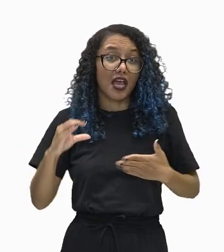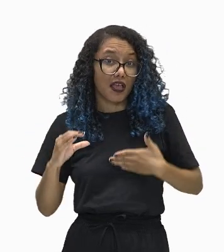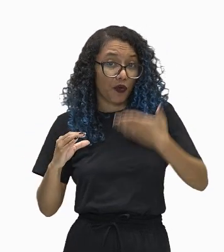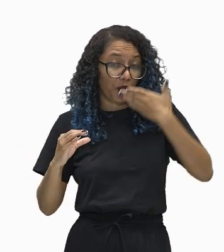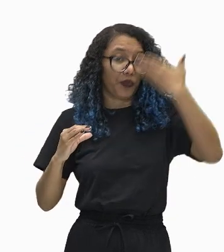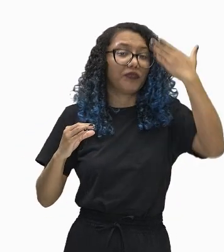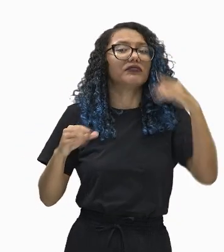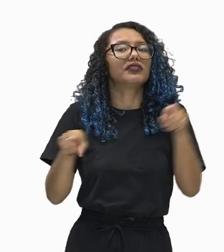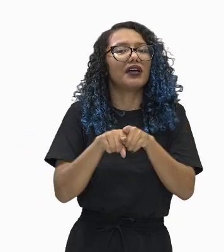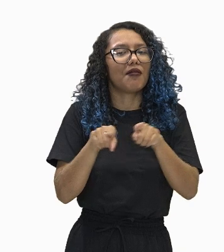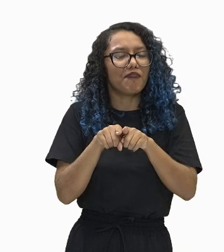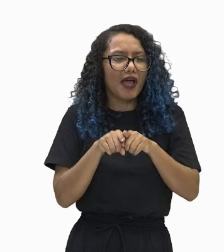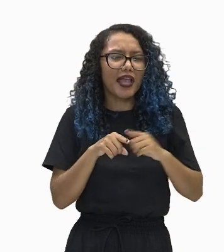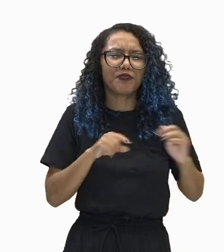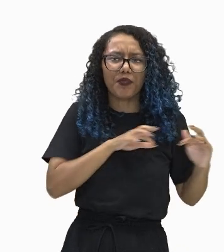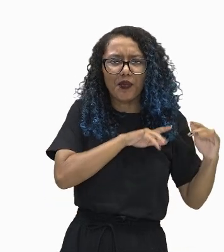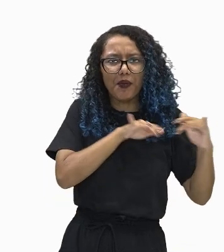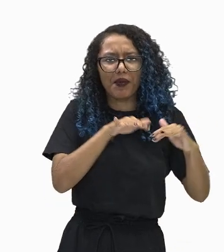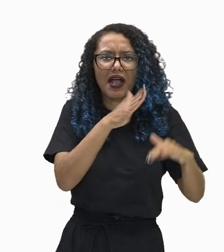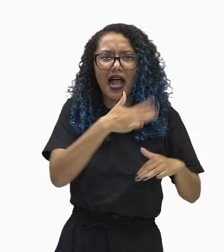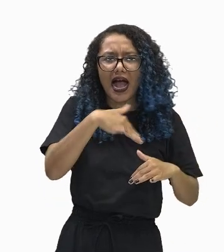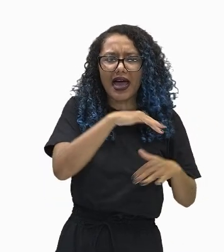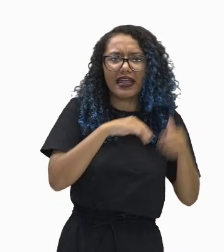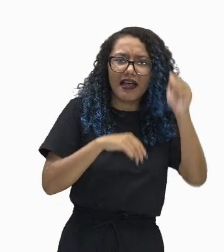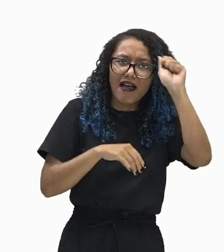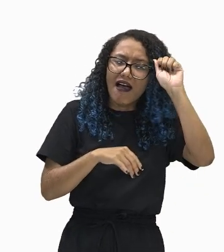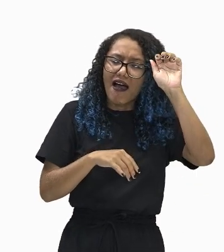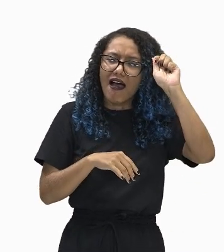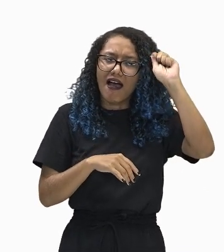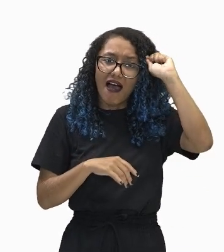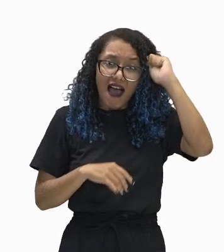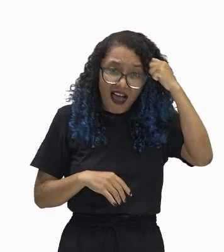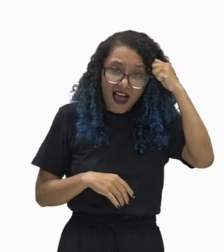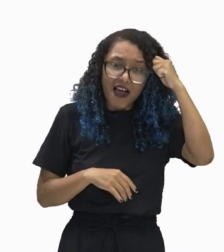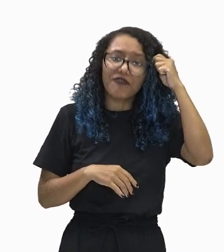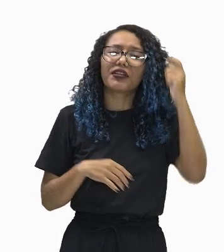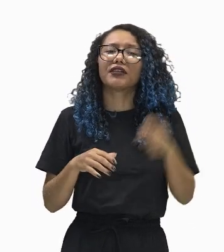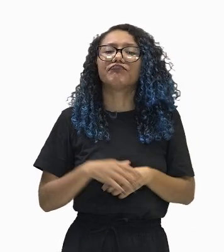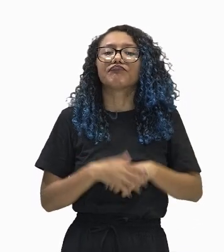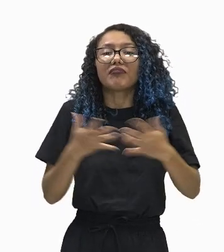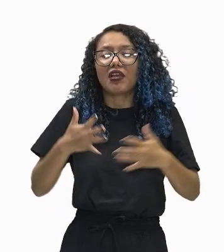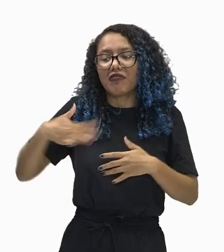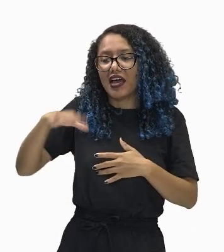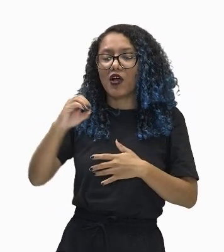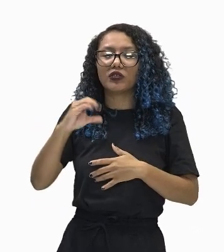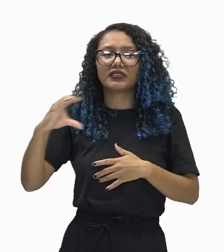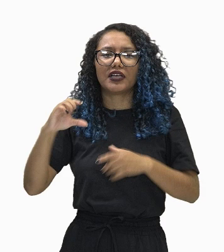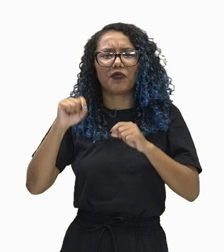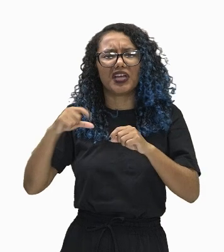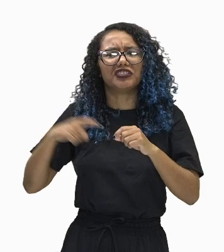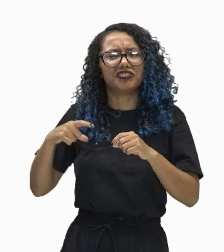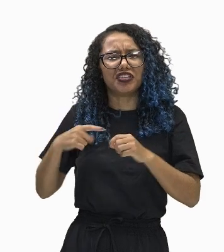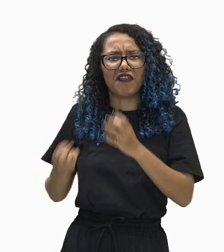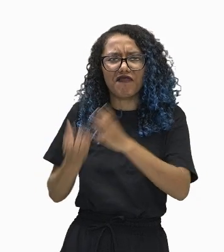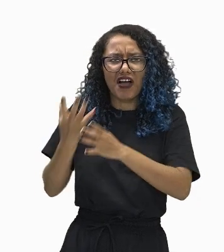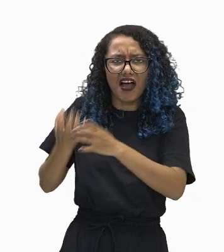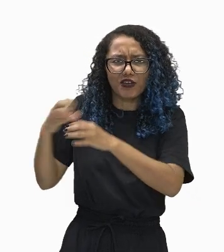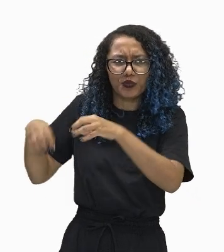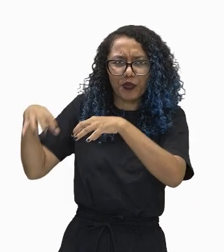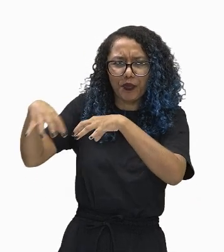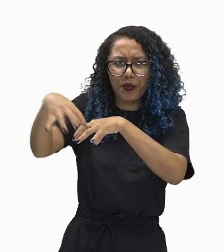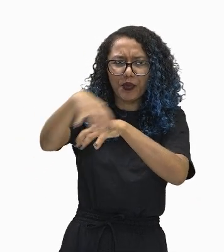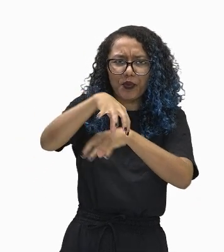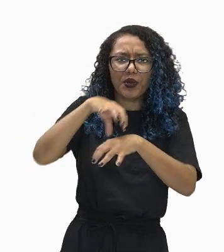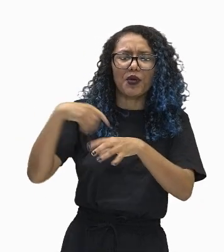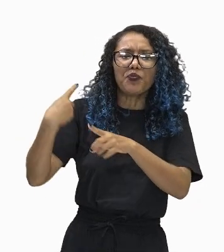da África, diversos feudos se formavam na Europa Ocidental como consequência da fragmentação